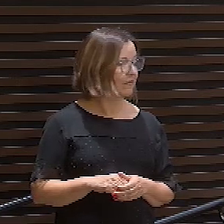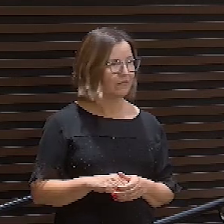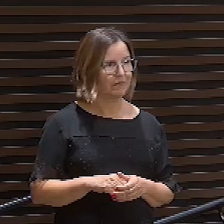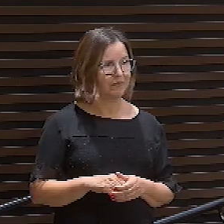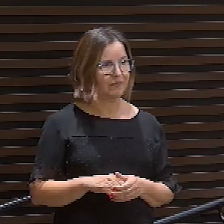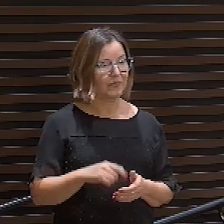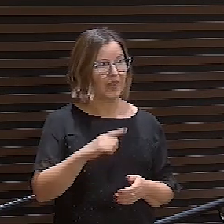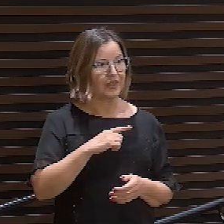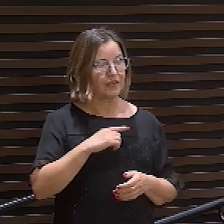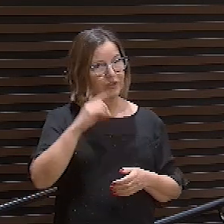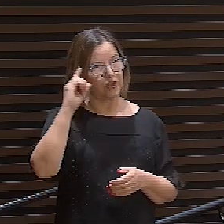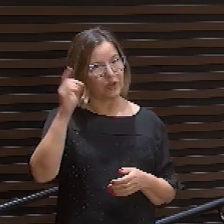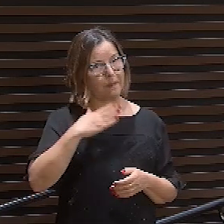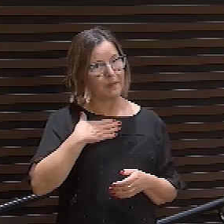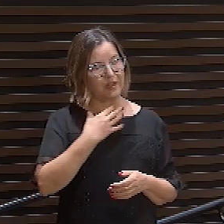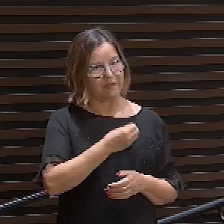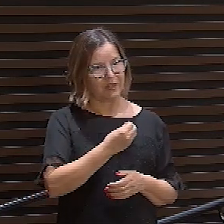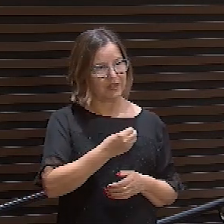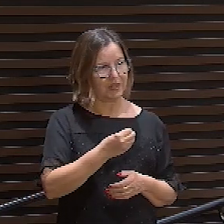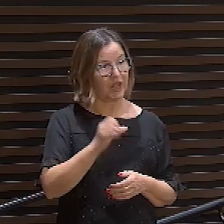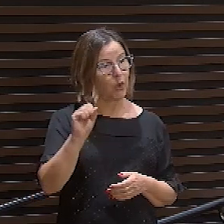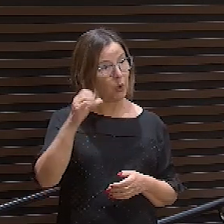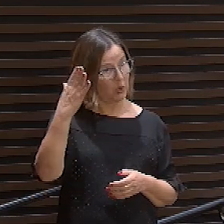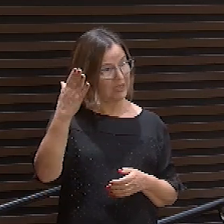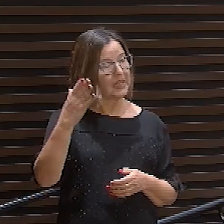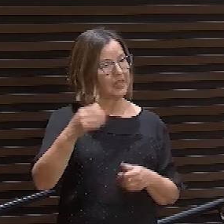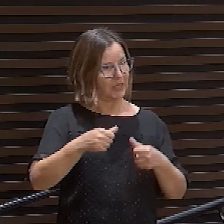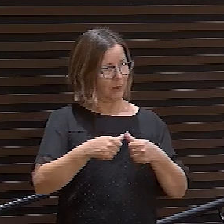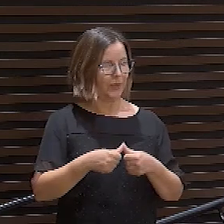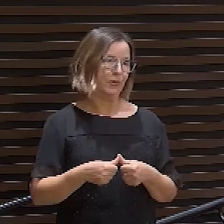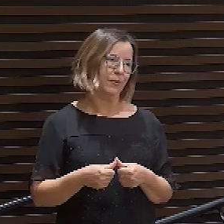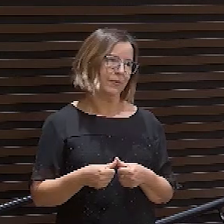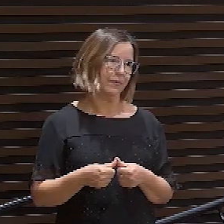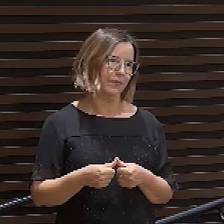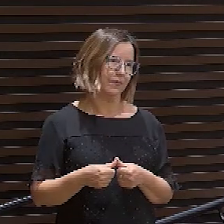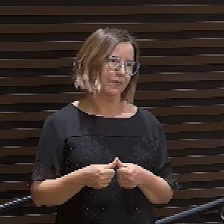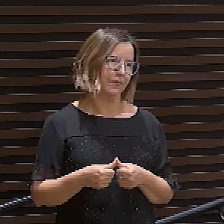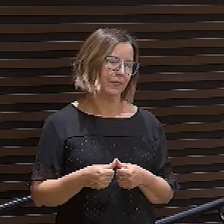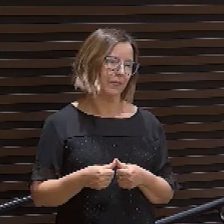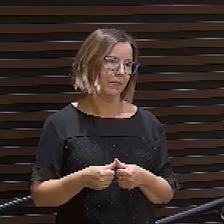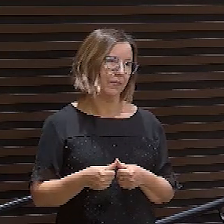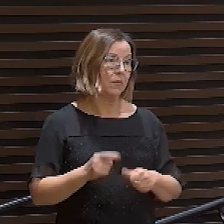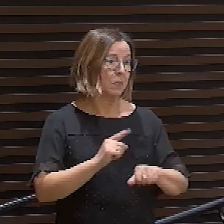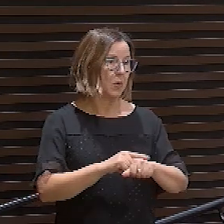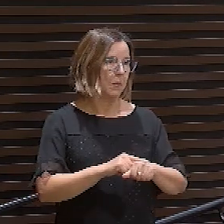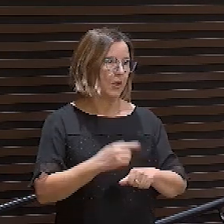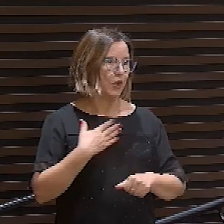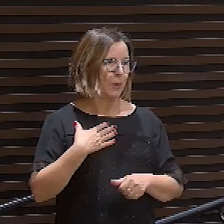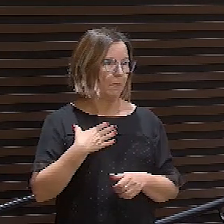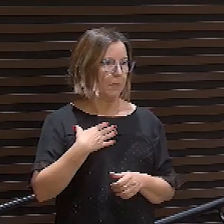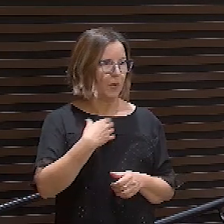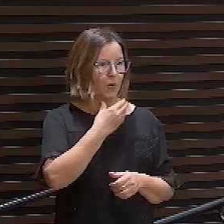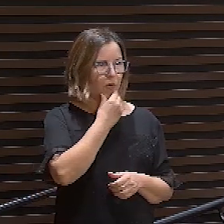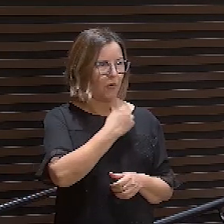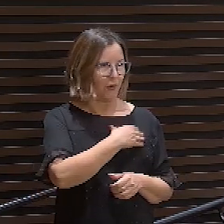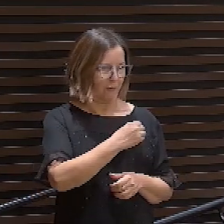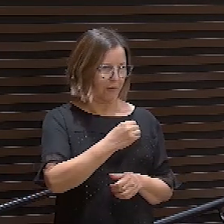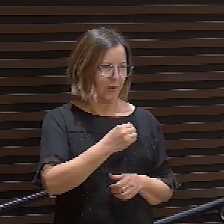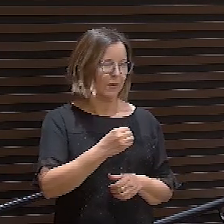Houve um dia na minha vida que aconteceu isto. Quando Leonardo, ele